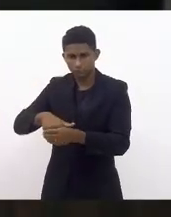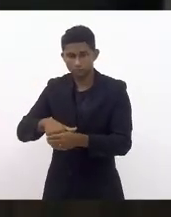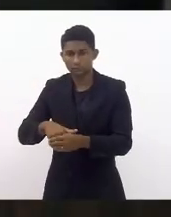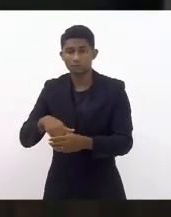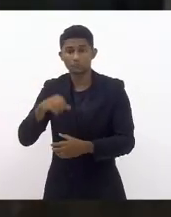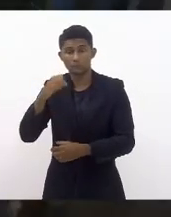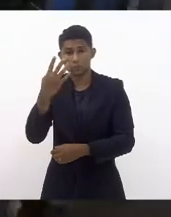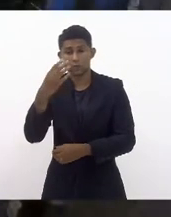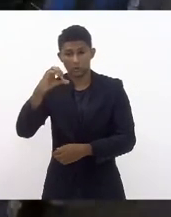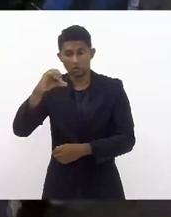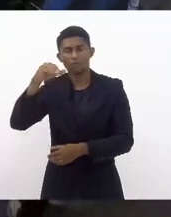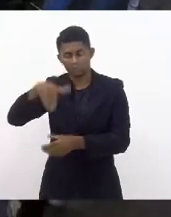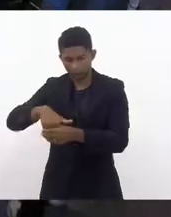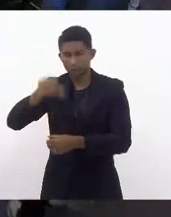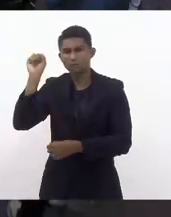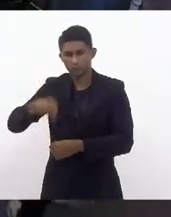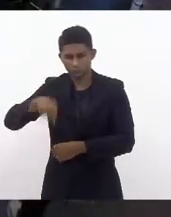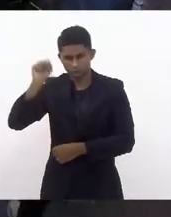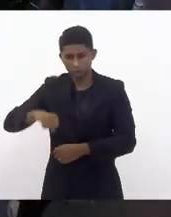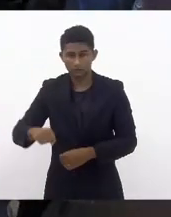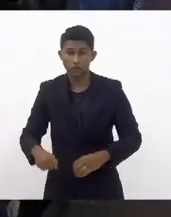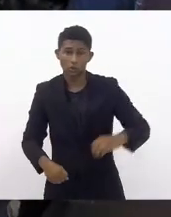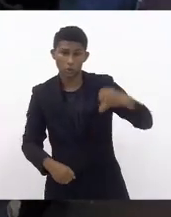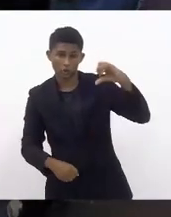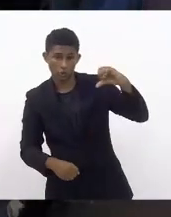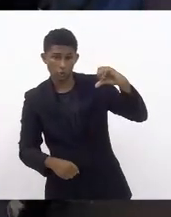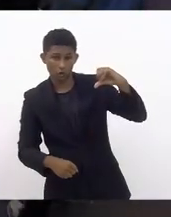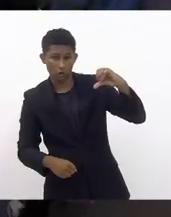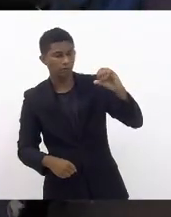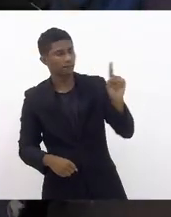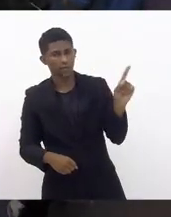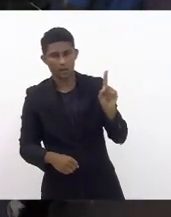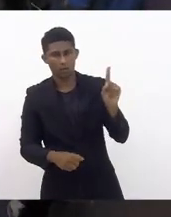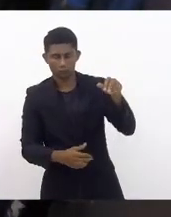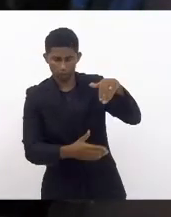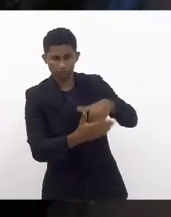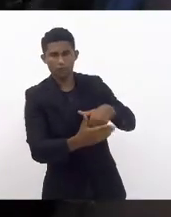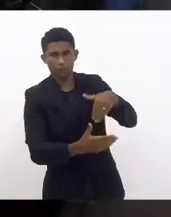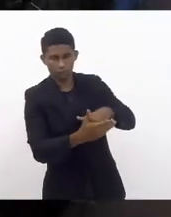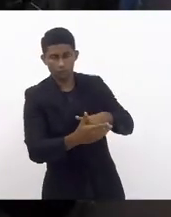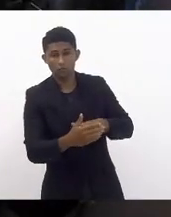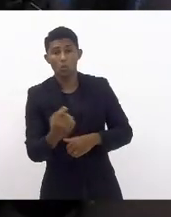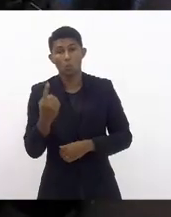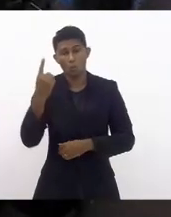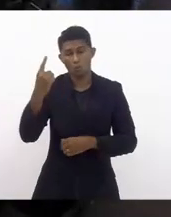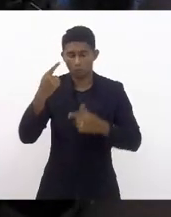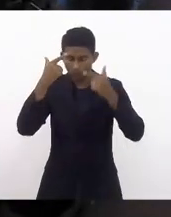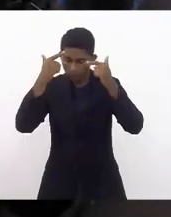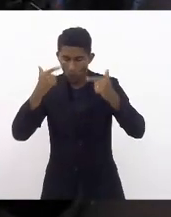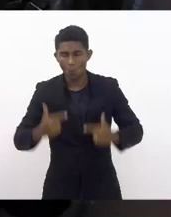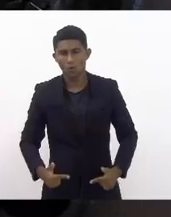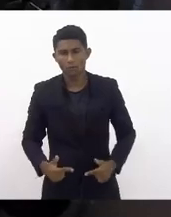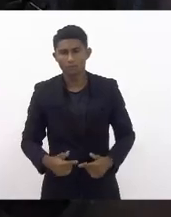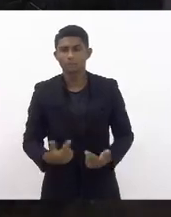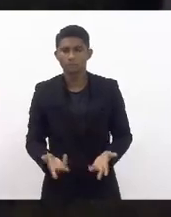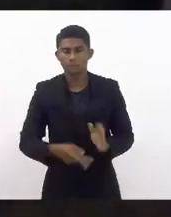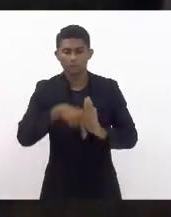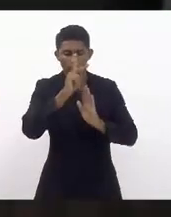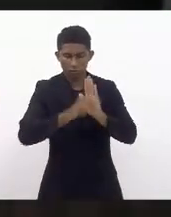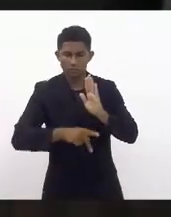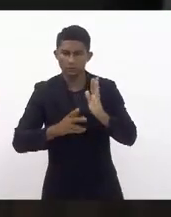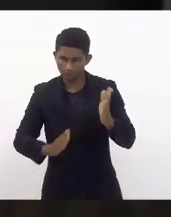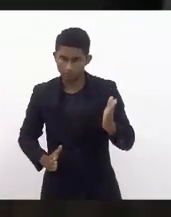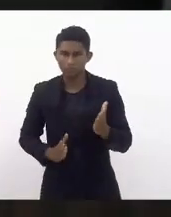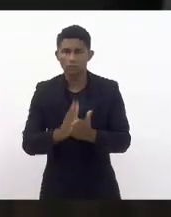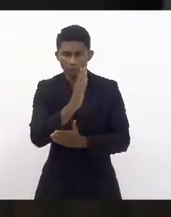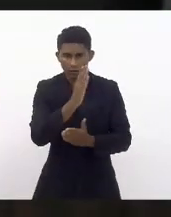49 sim, 9 abstenções, perdão, 9 não e 1 abstenção. O projeto foi aprovado